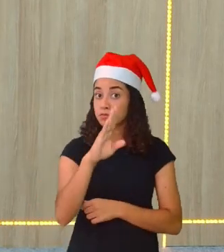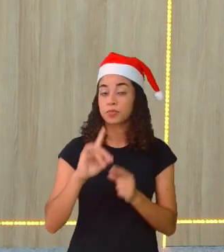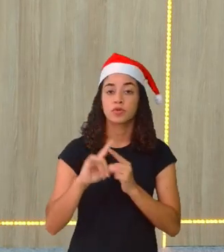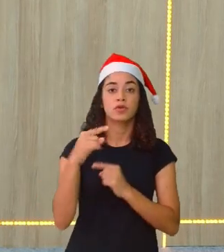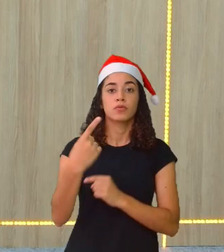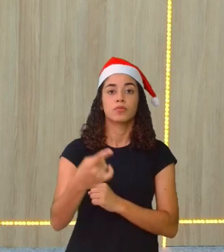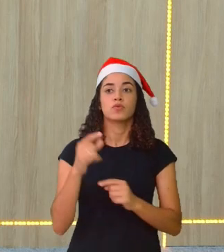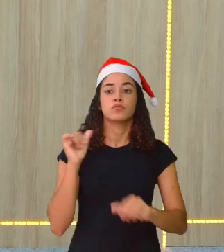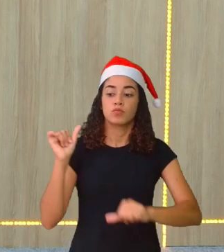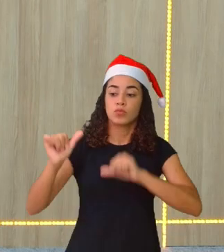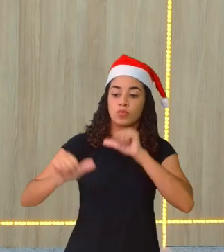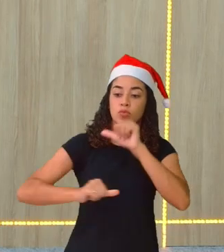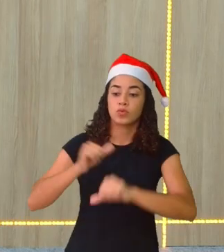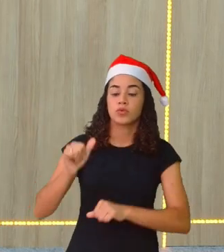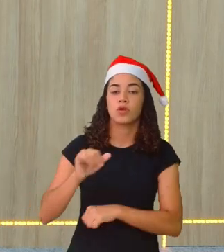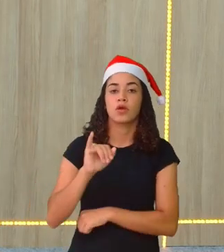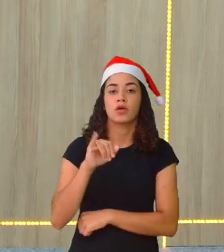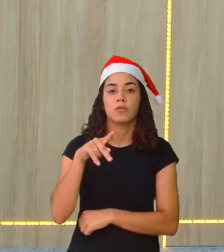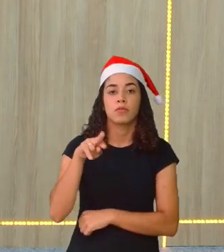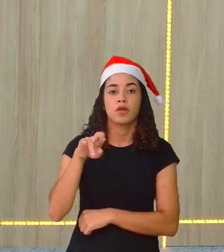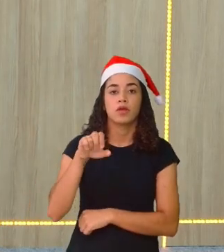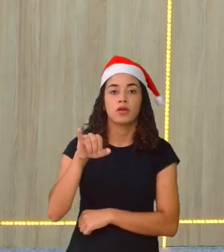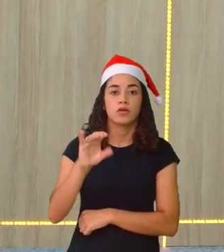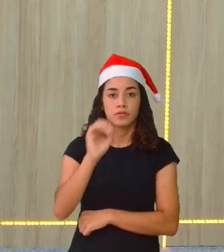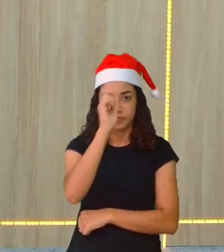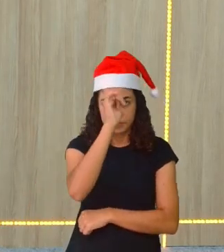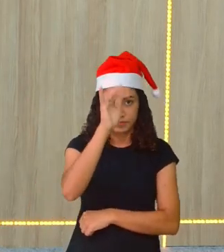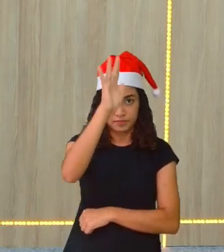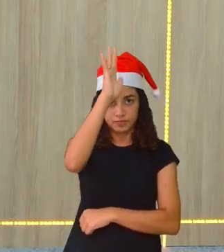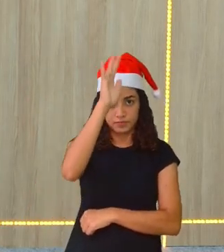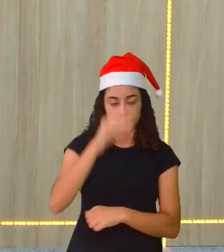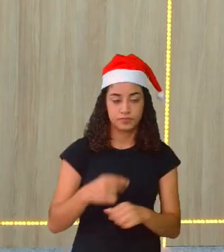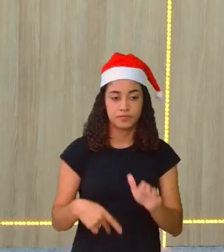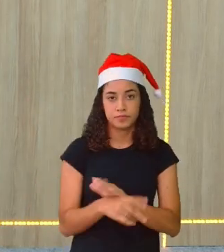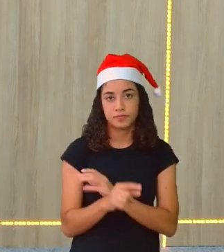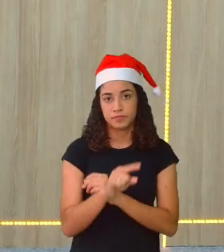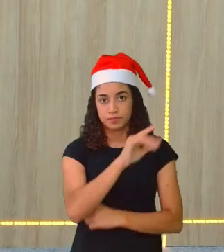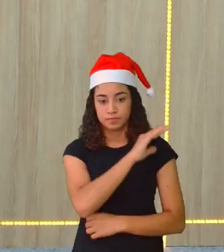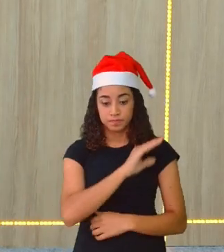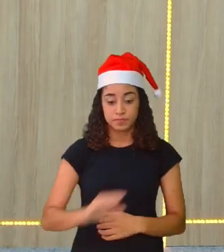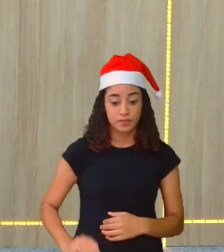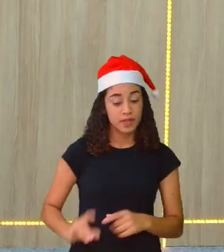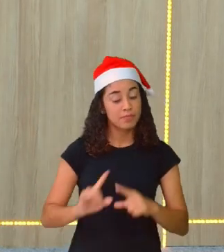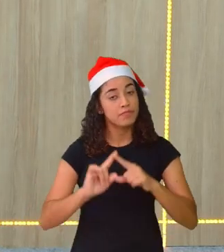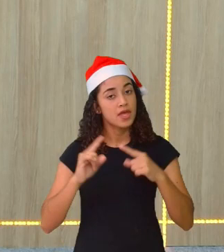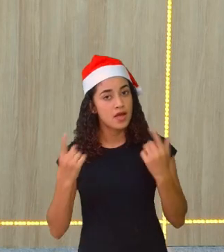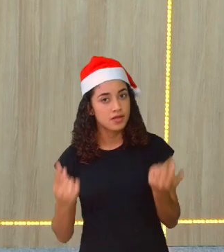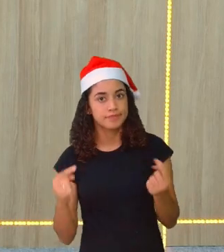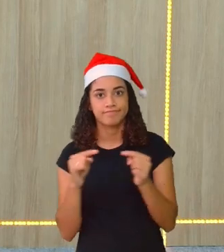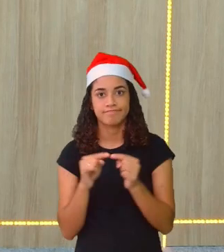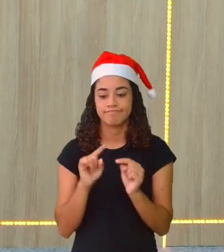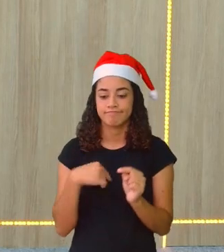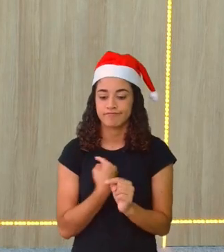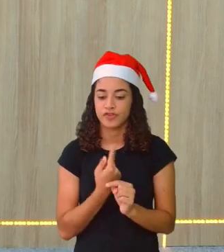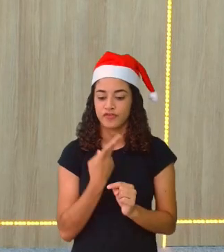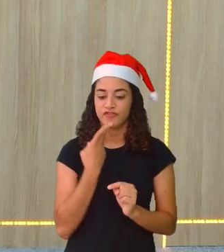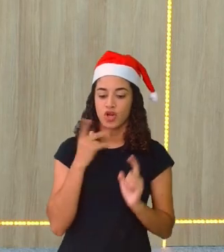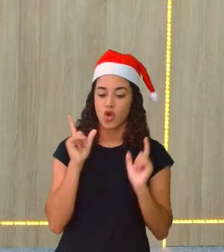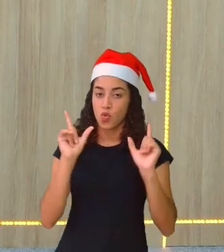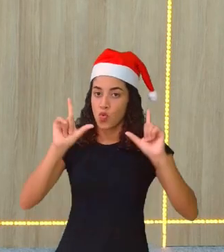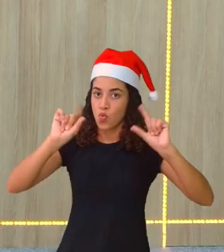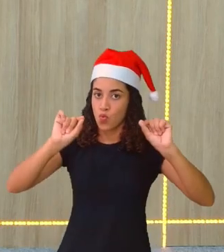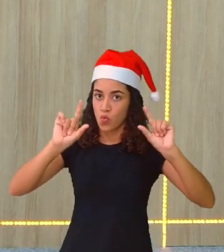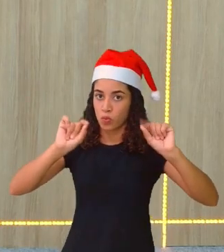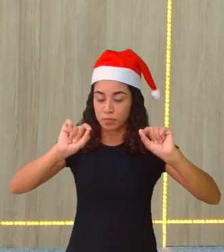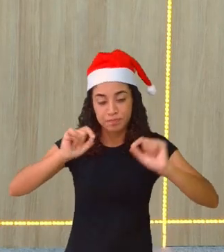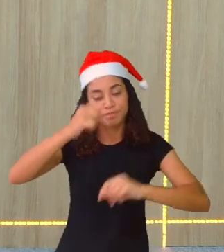a conversão do Império Romano ao cristianismo, né? Mas nesse sentido, o que é que a gente tem, né?